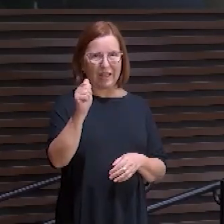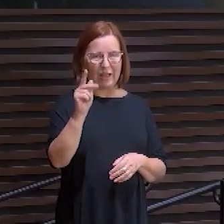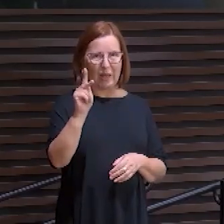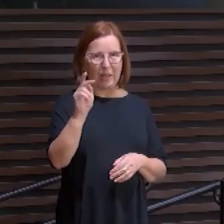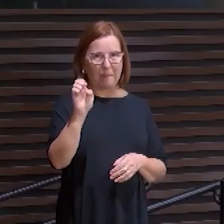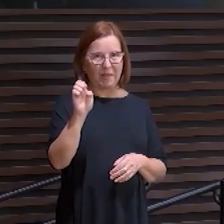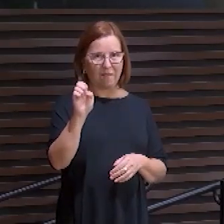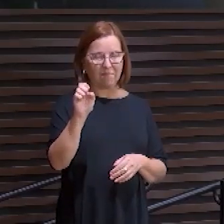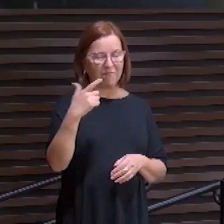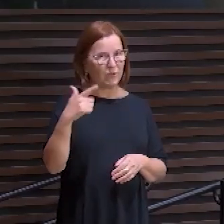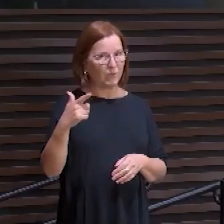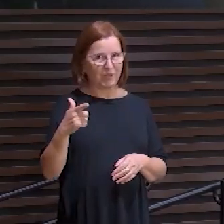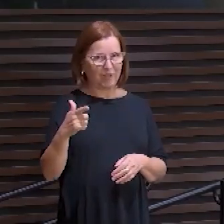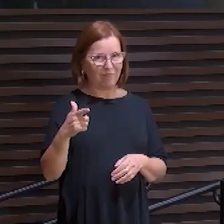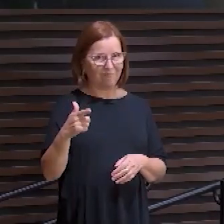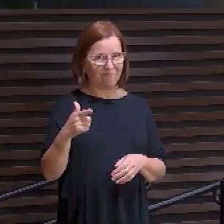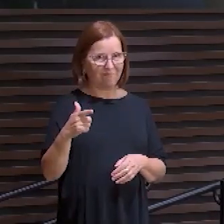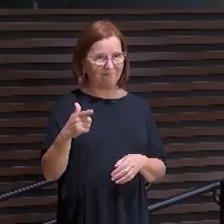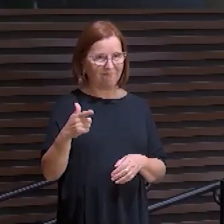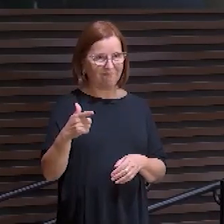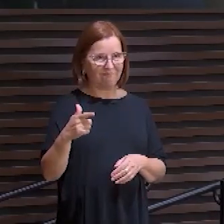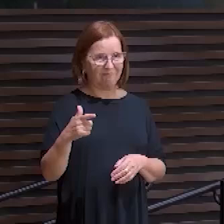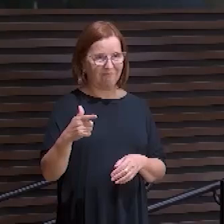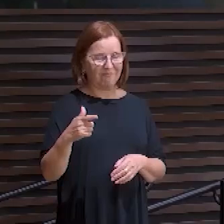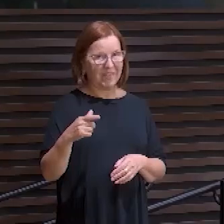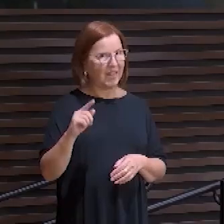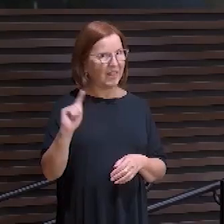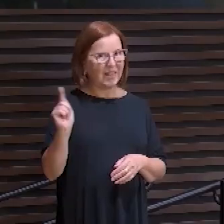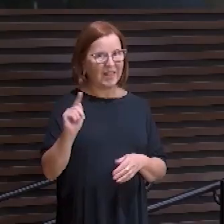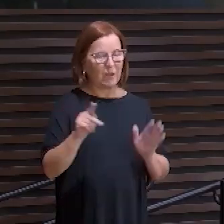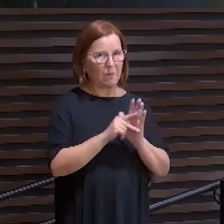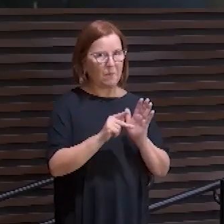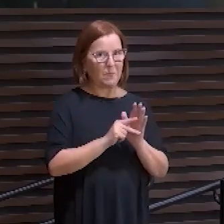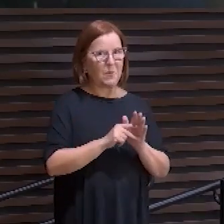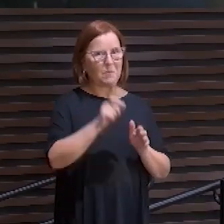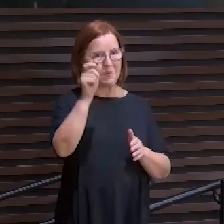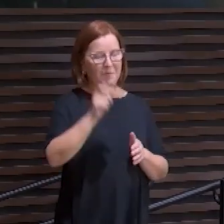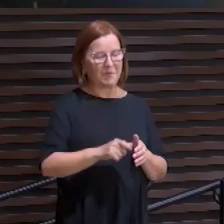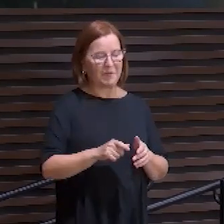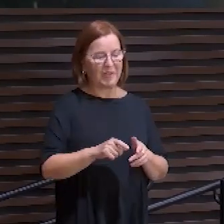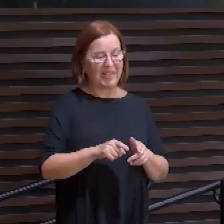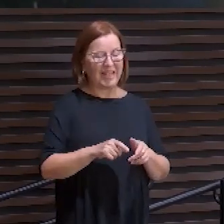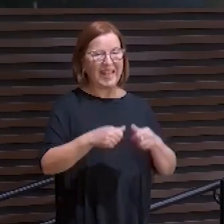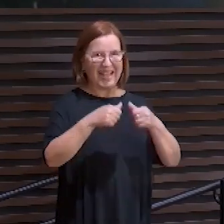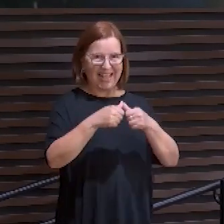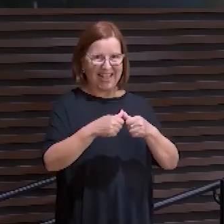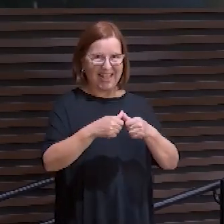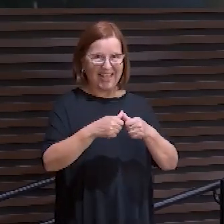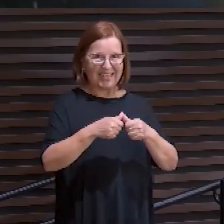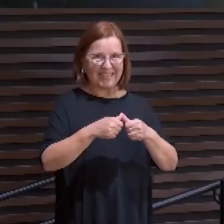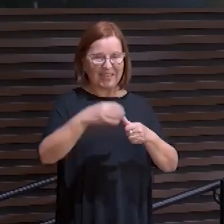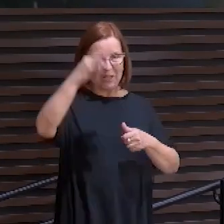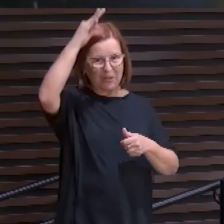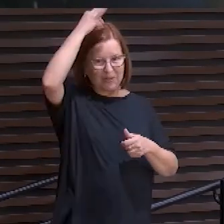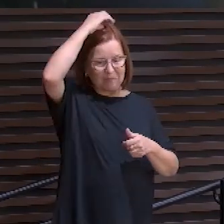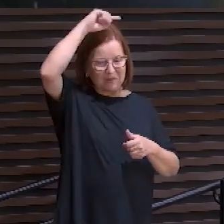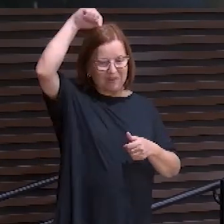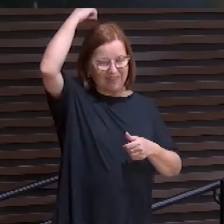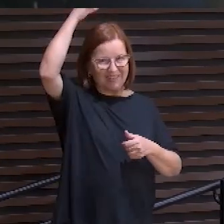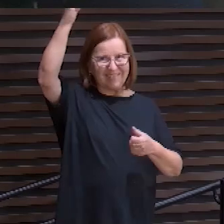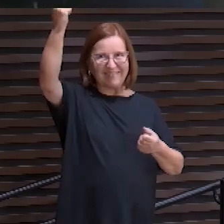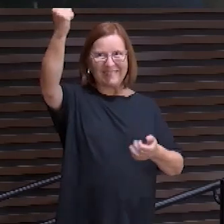Não é produto da minha carne, não é produto do homem. Esse é derramado pelo Espírito Santo nos nossos